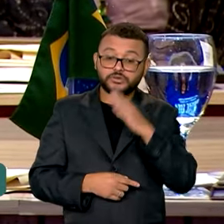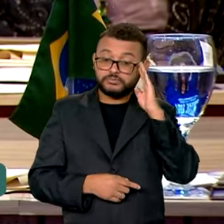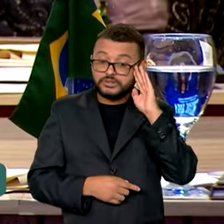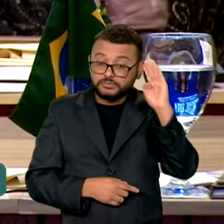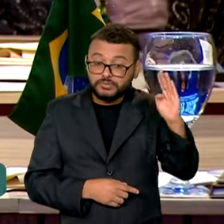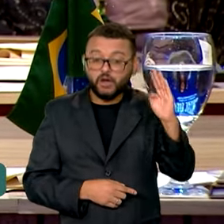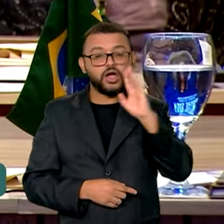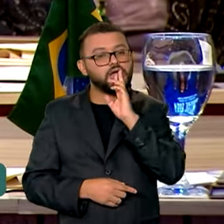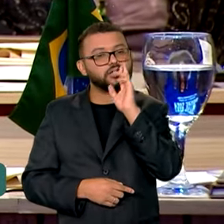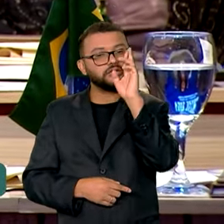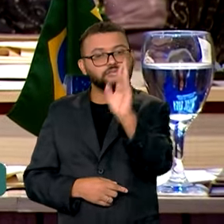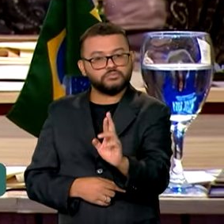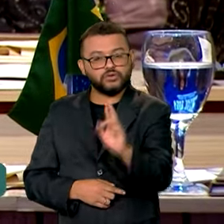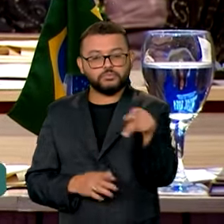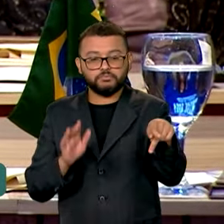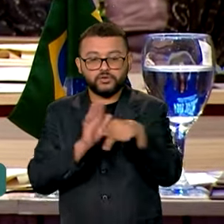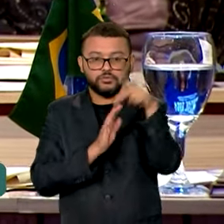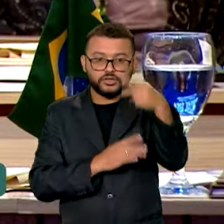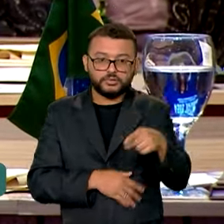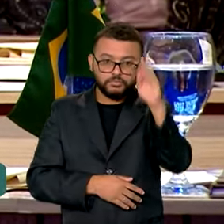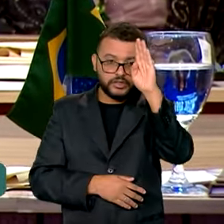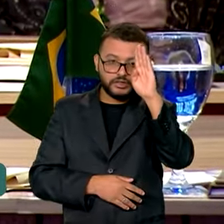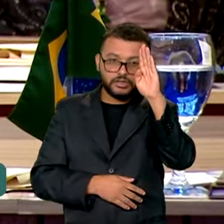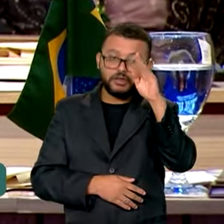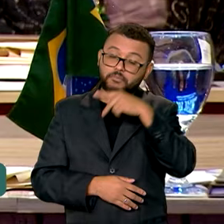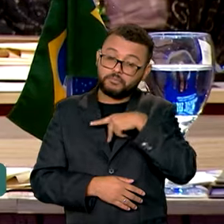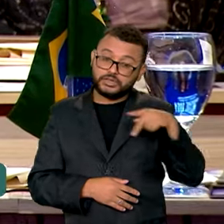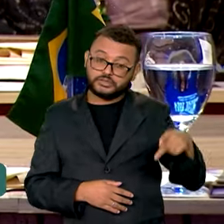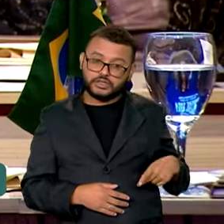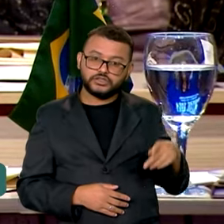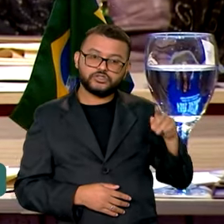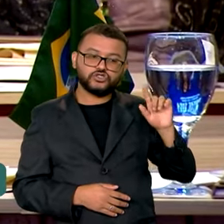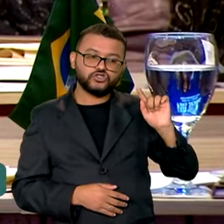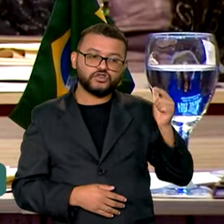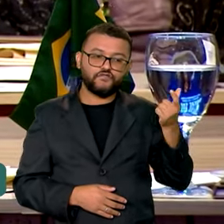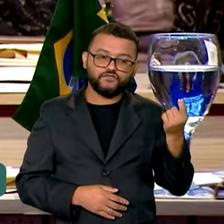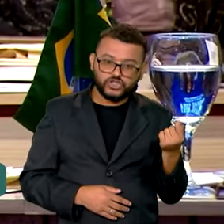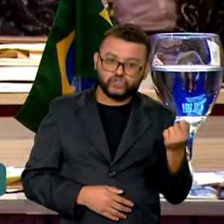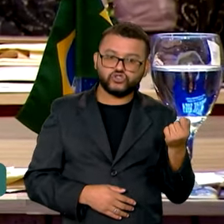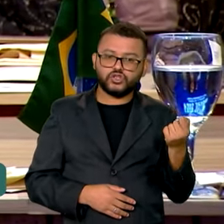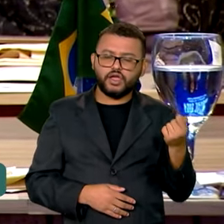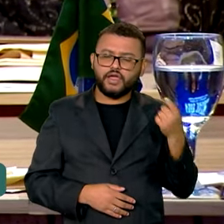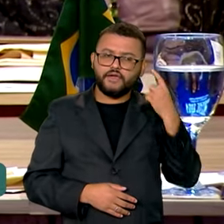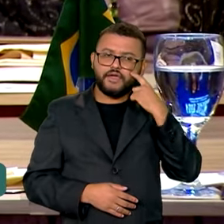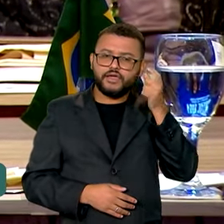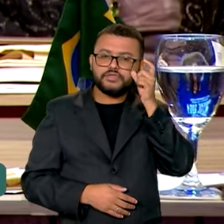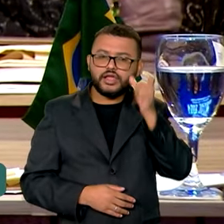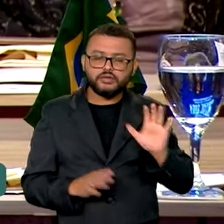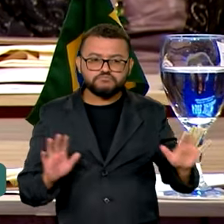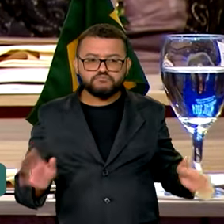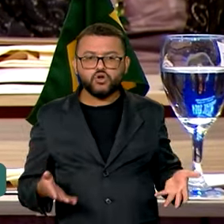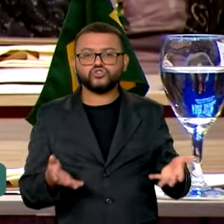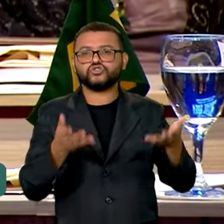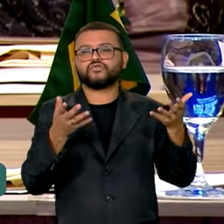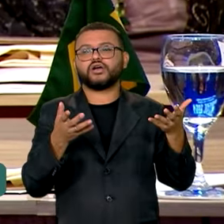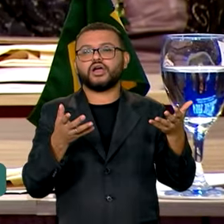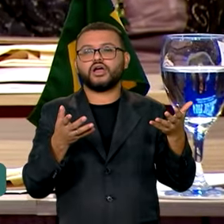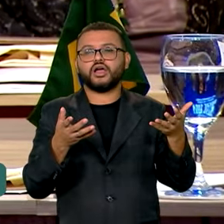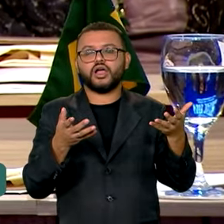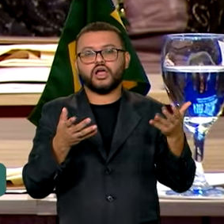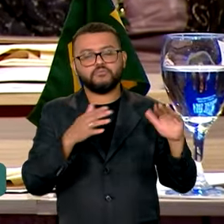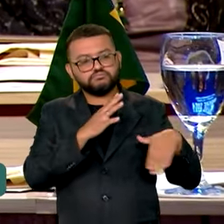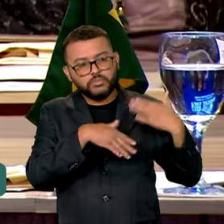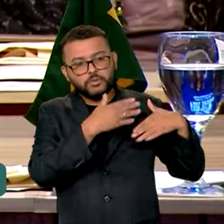principais resultados da presidência brasileira do G20. Seu objetivo é proporcionar renovado